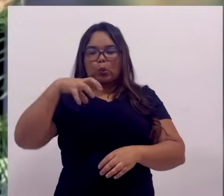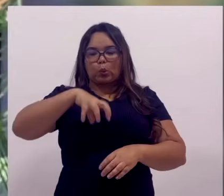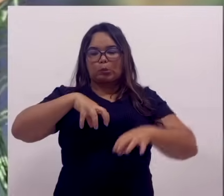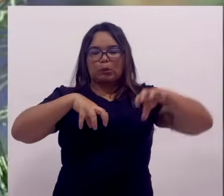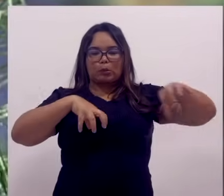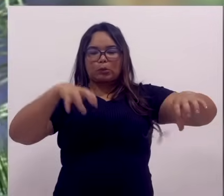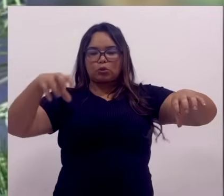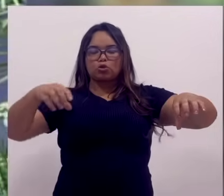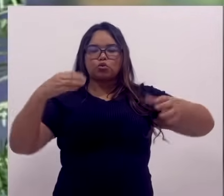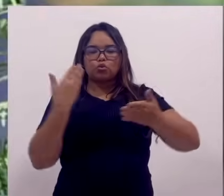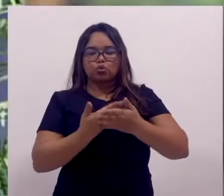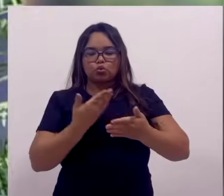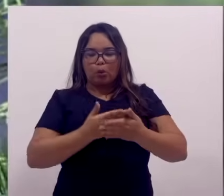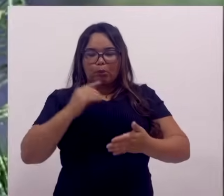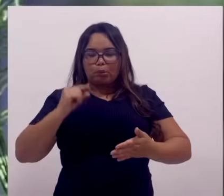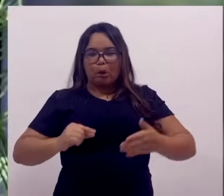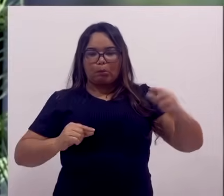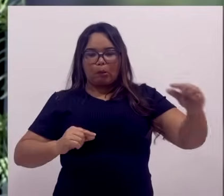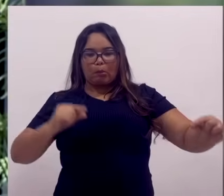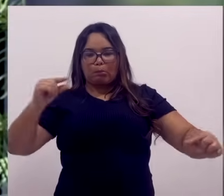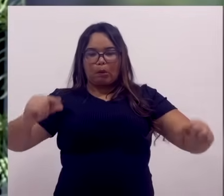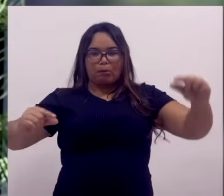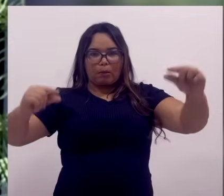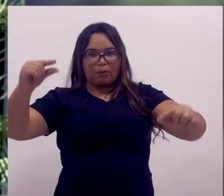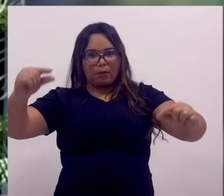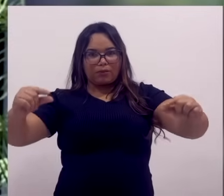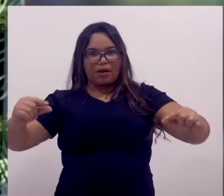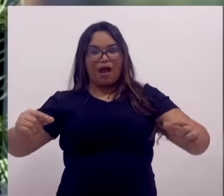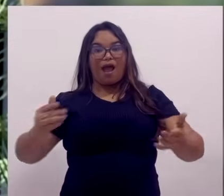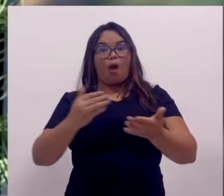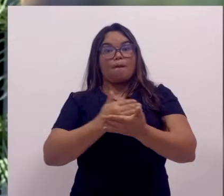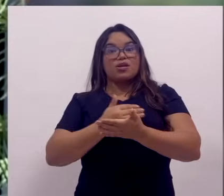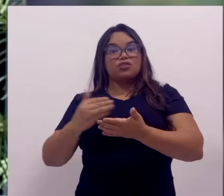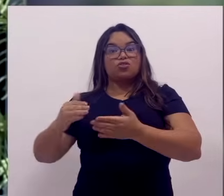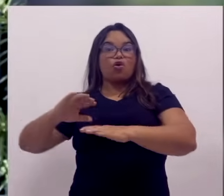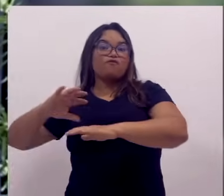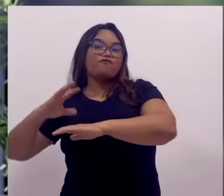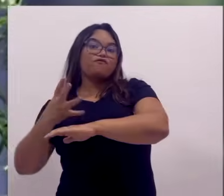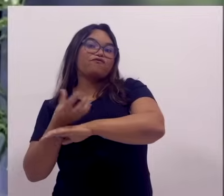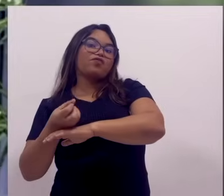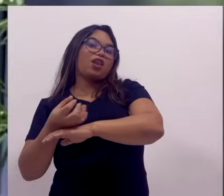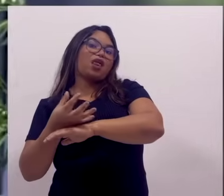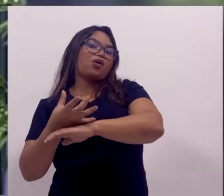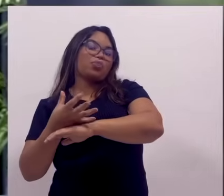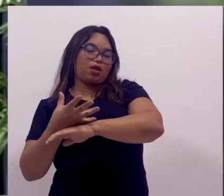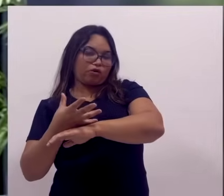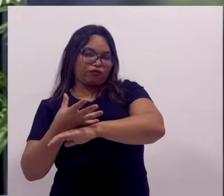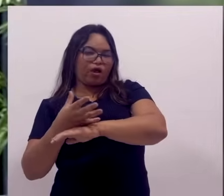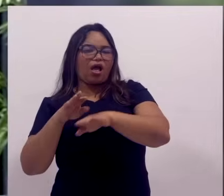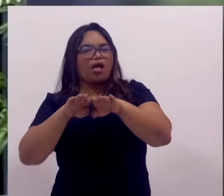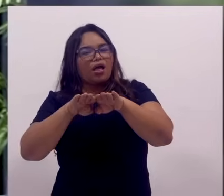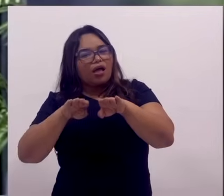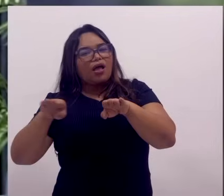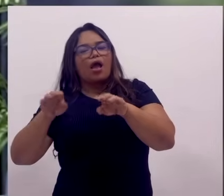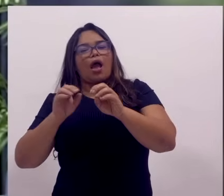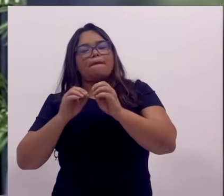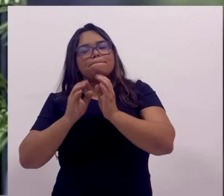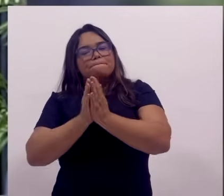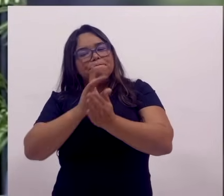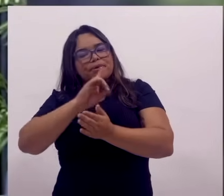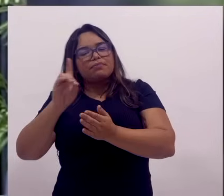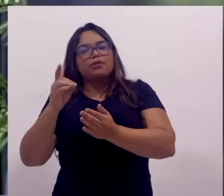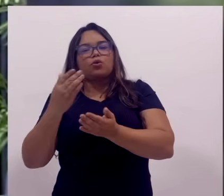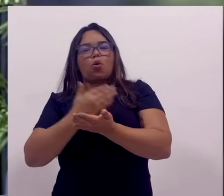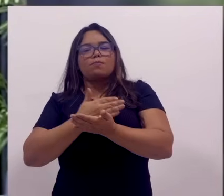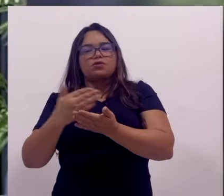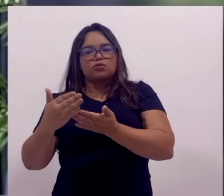se fragmentou por causa de uma tarefa incompleta. Então, o período de Filadélfia chegou e ocorreu uma